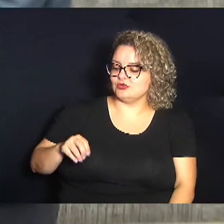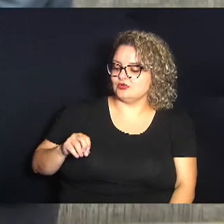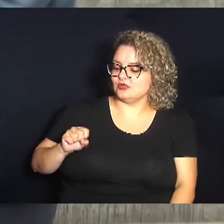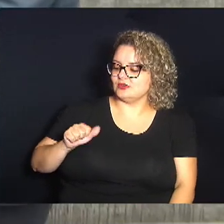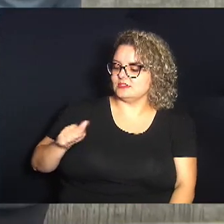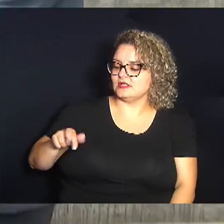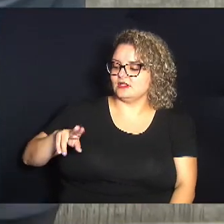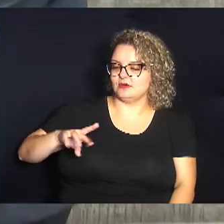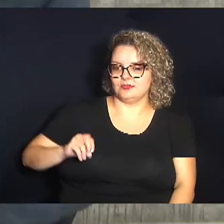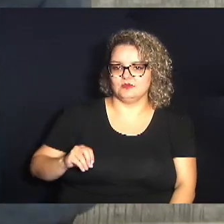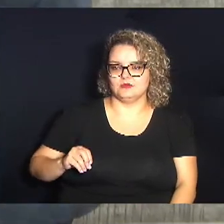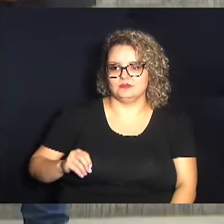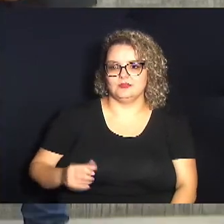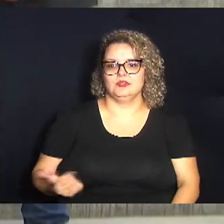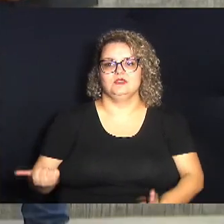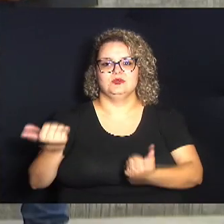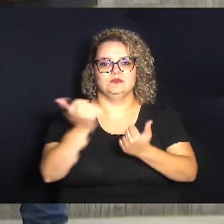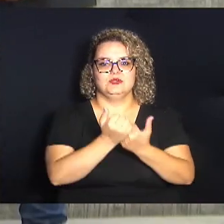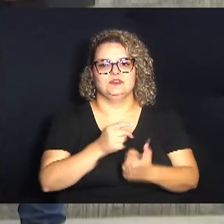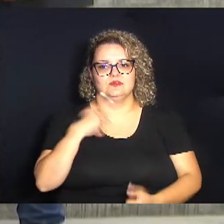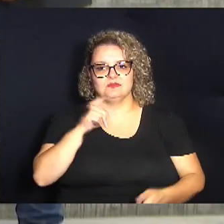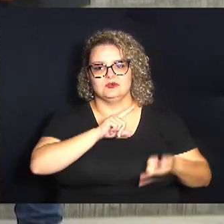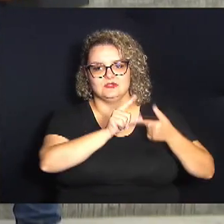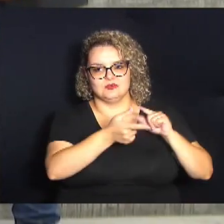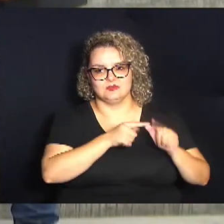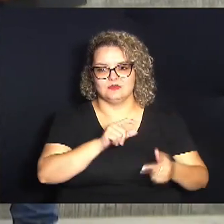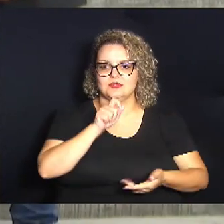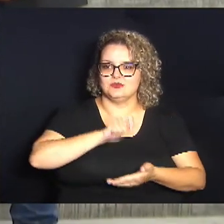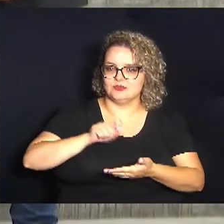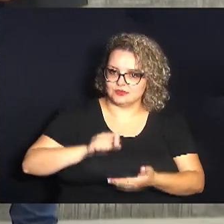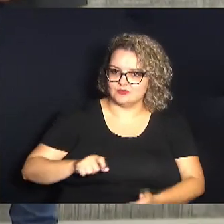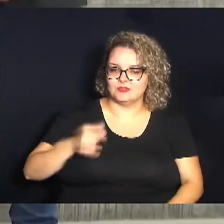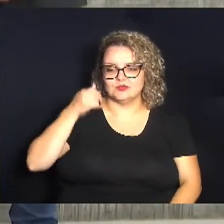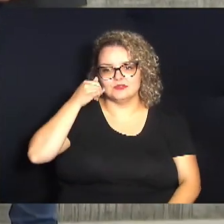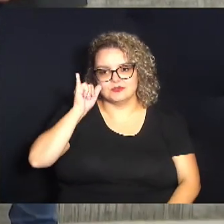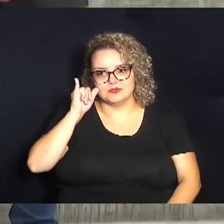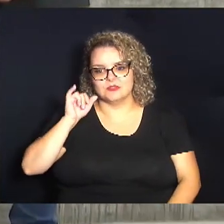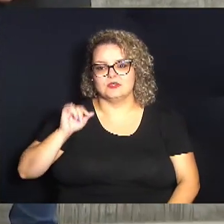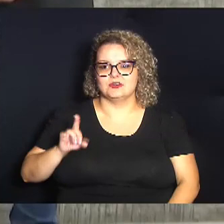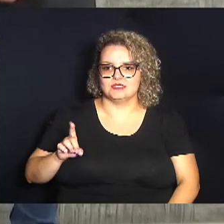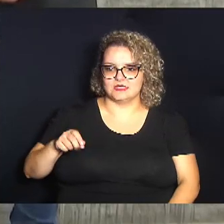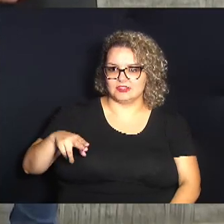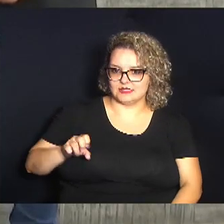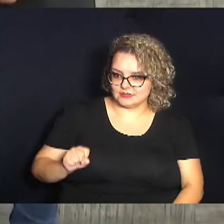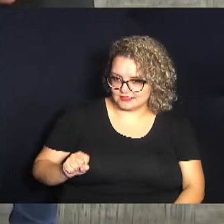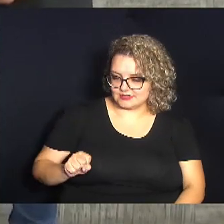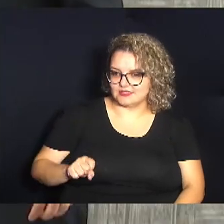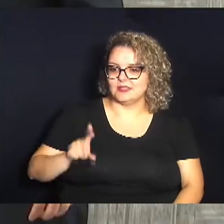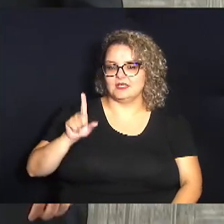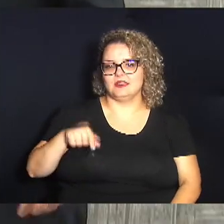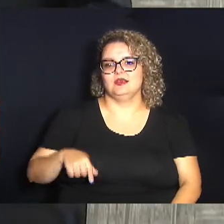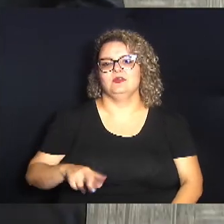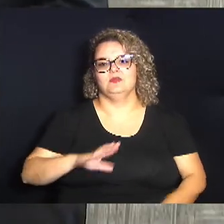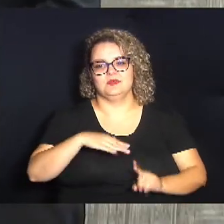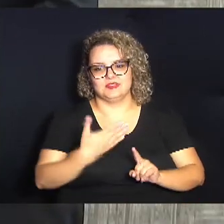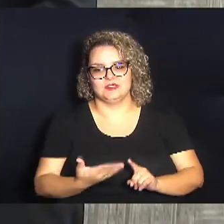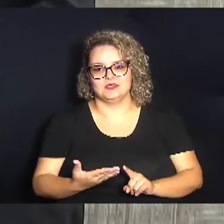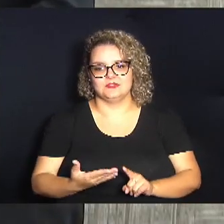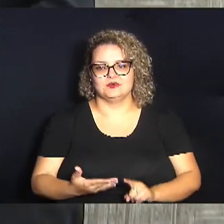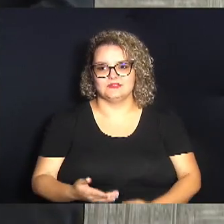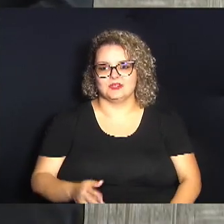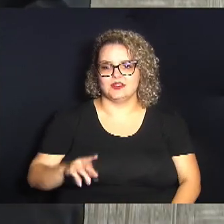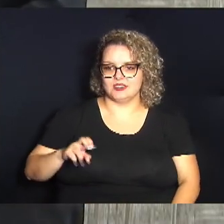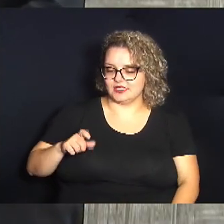no lugar do vereador Major Jaime. De autoria do vereador Paulo Búfalo, Denis Marassi Gimenez foi homenageado. Também